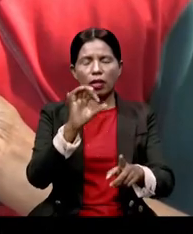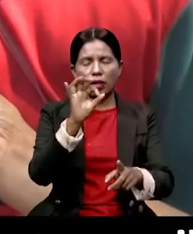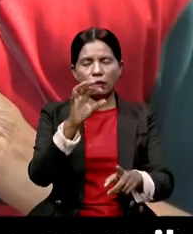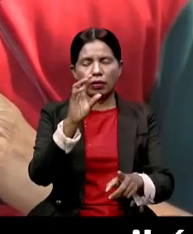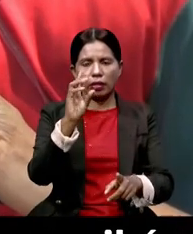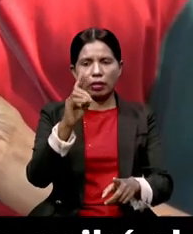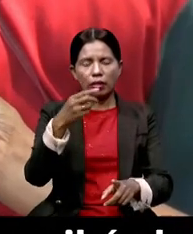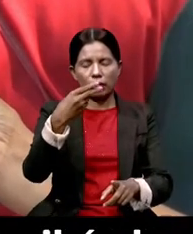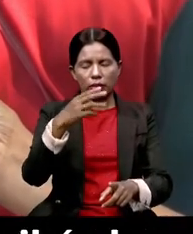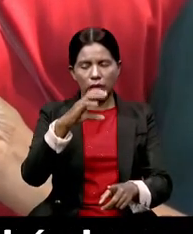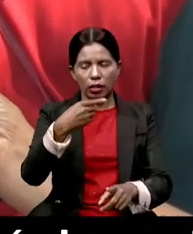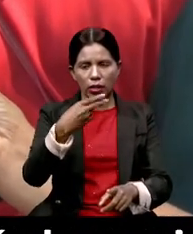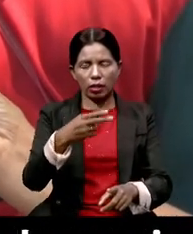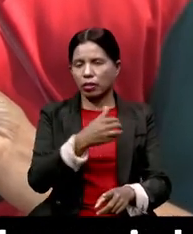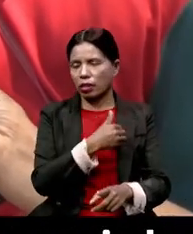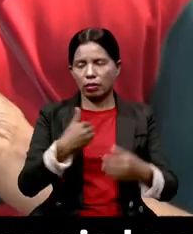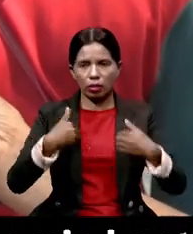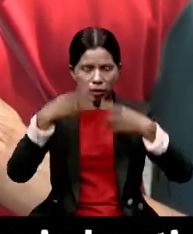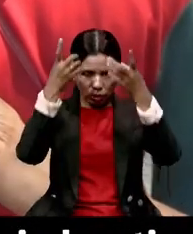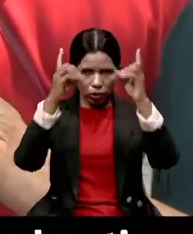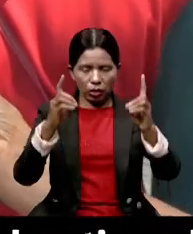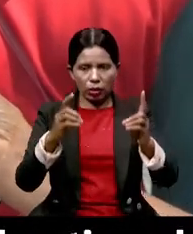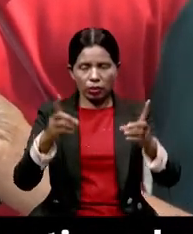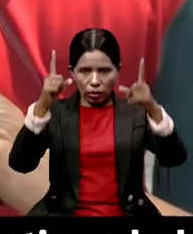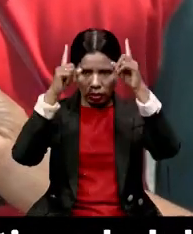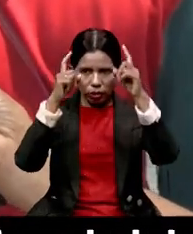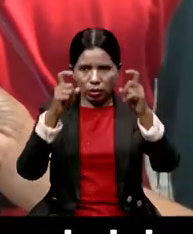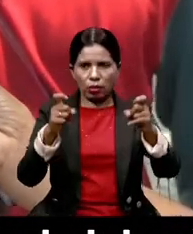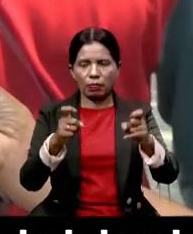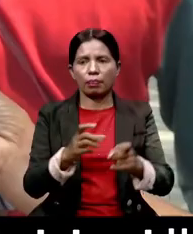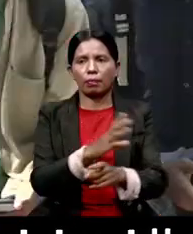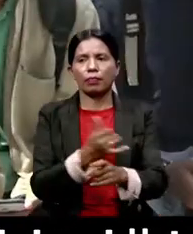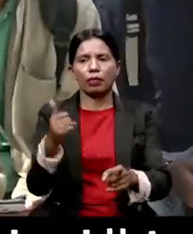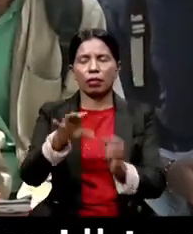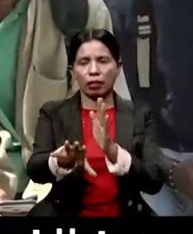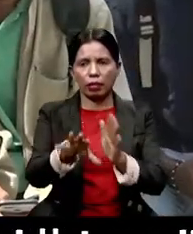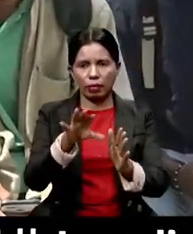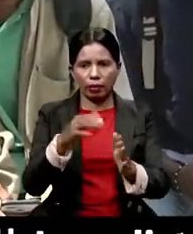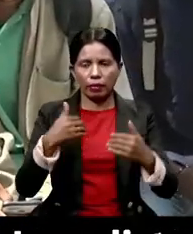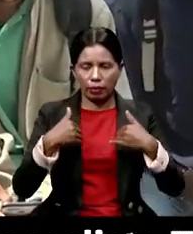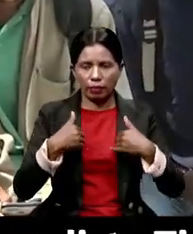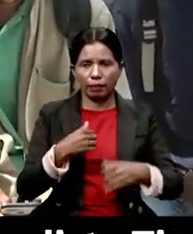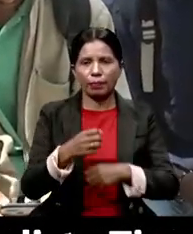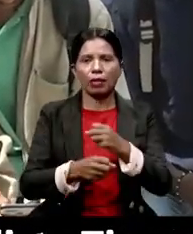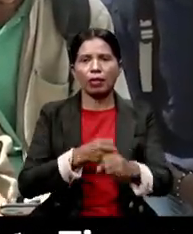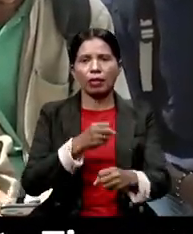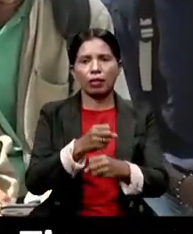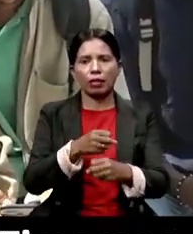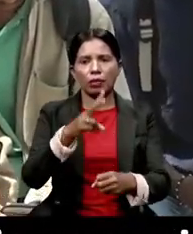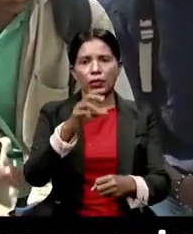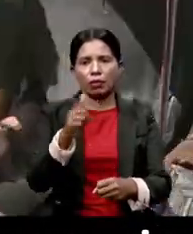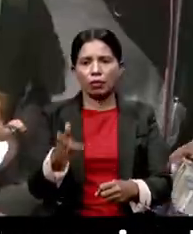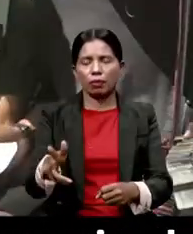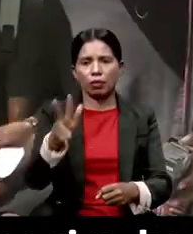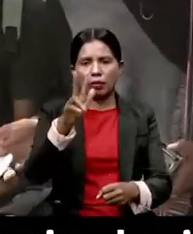mas be sida que a decisão para sira tu tu exame final ka tuir aula bambang nebe mak sira. Usi tinan rihun rua rua nulu resin ida to